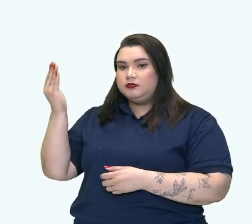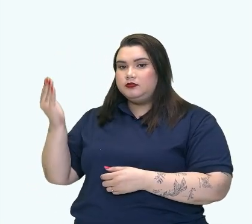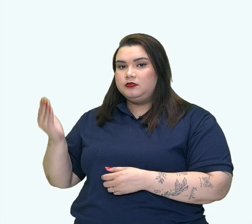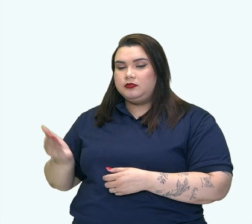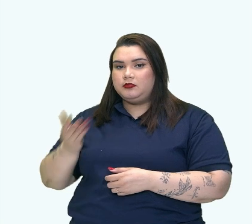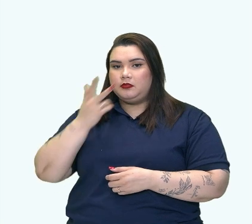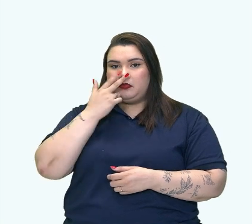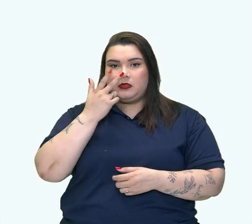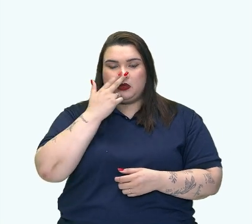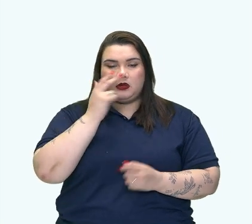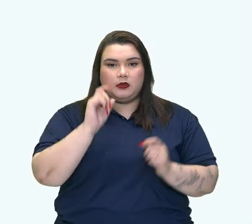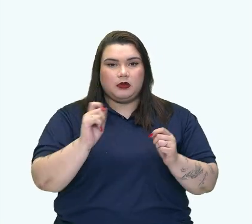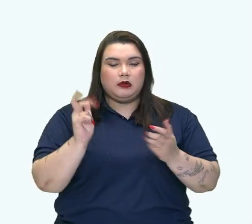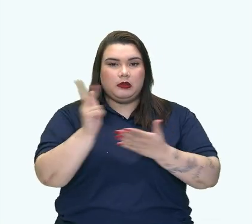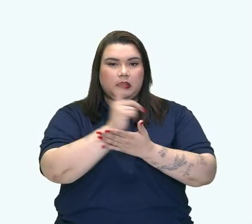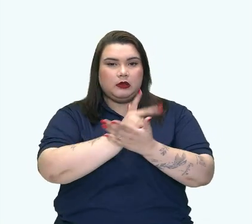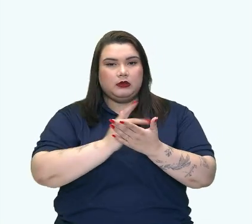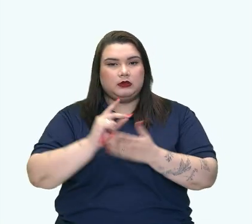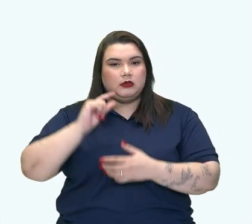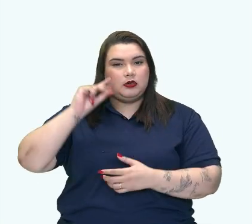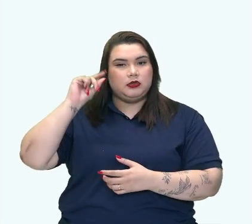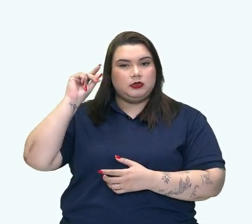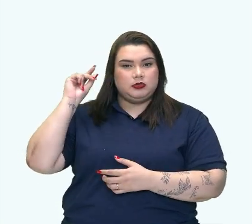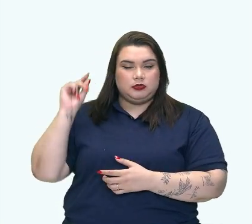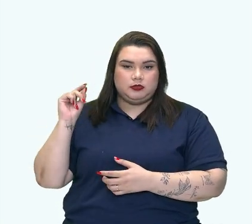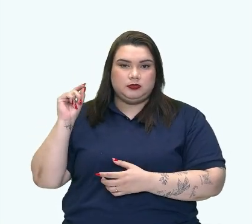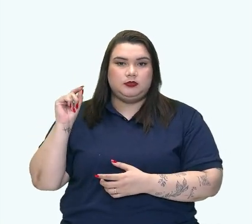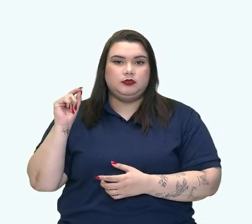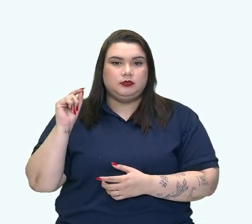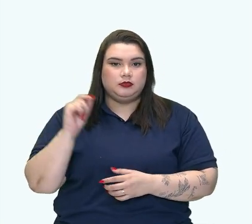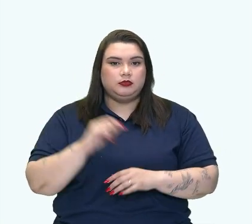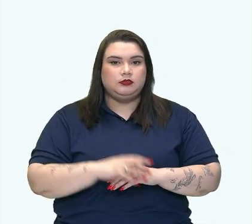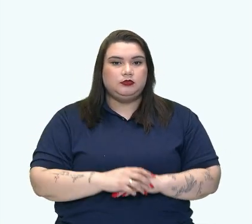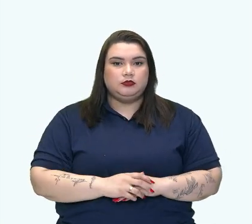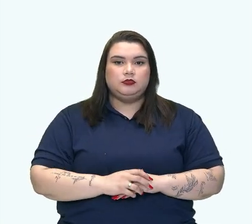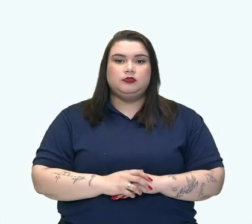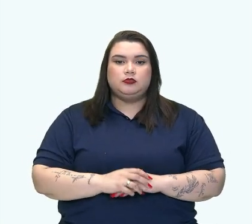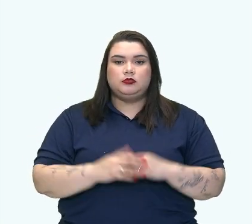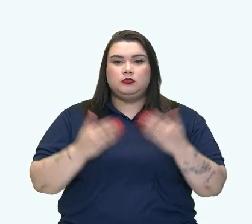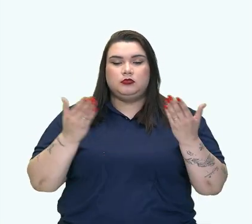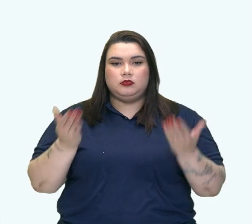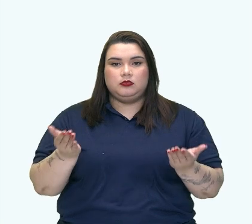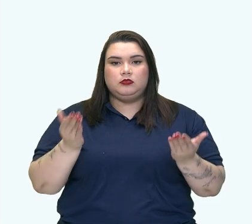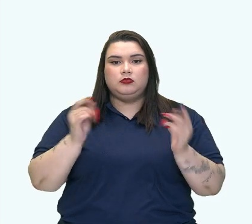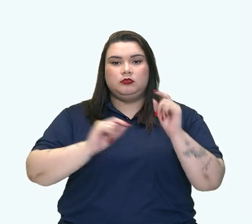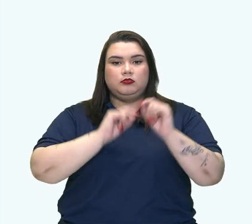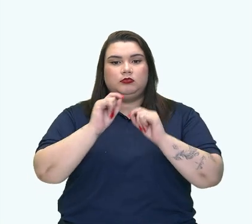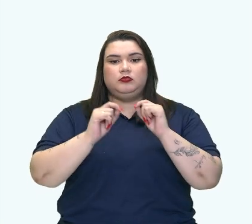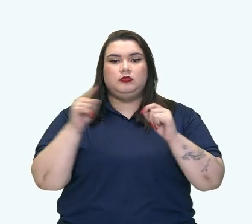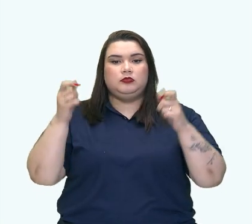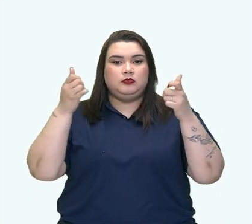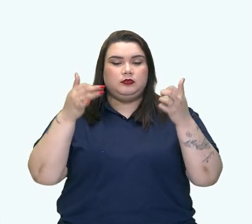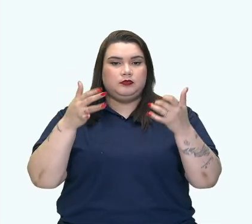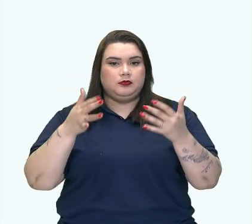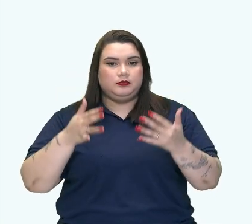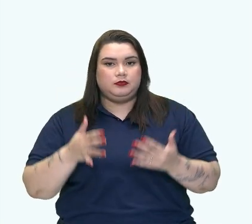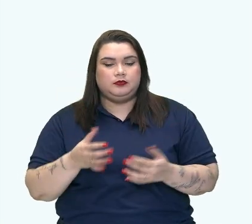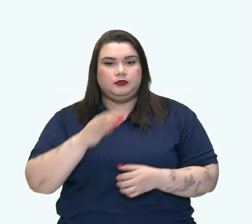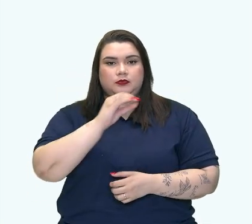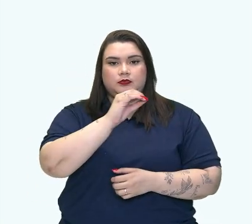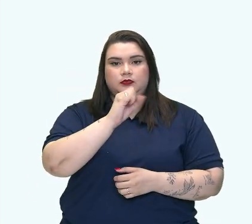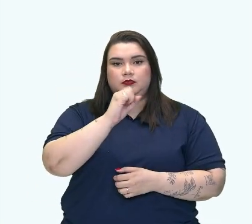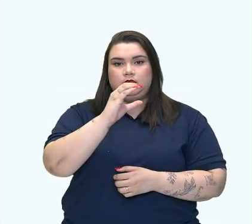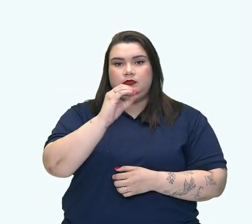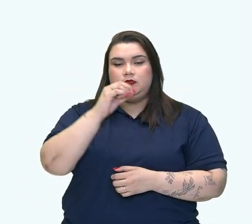elemento de desenho antigo, né, em que a gente pede para ler alguma coisa. Essa é a ideia, é trazer essa coisa que choca. Então eu tenho aí,